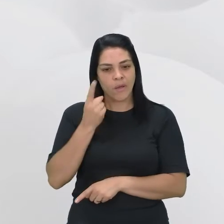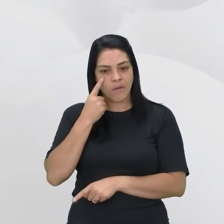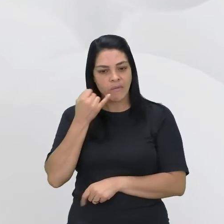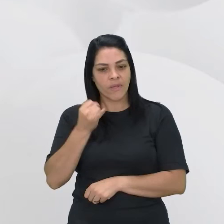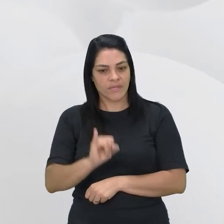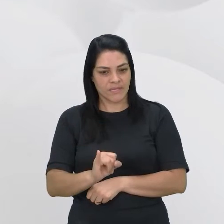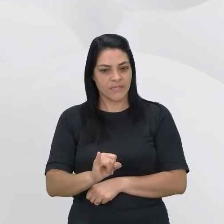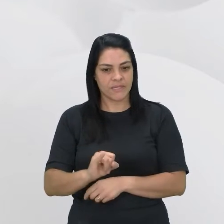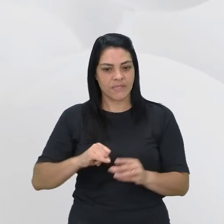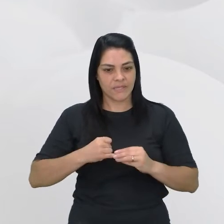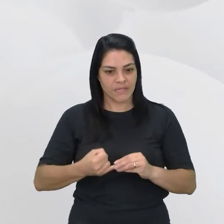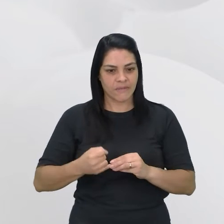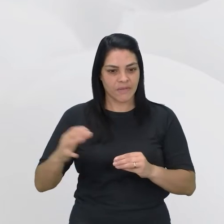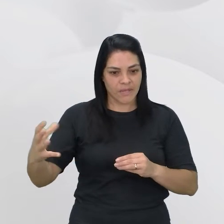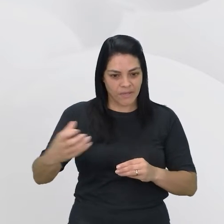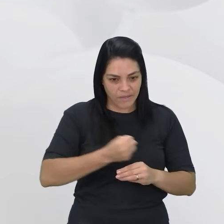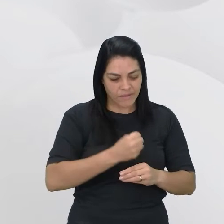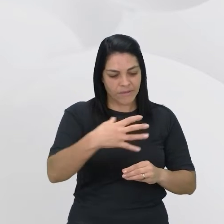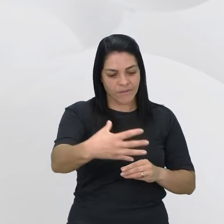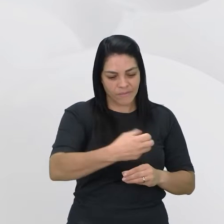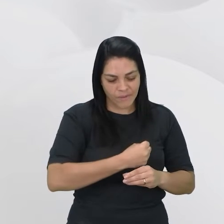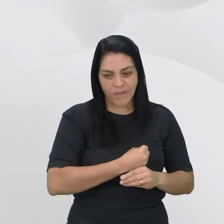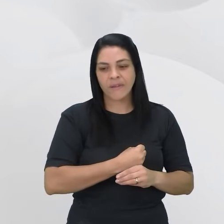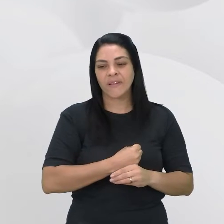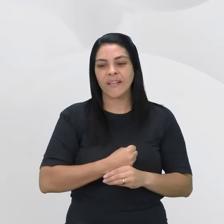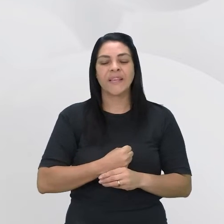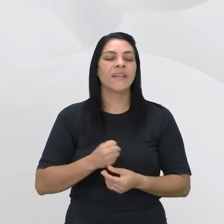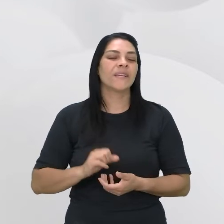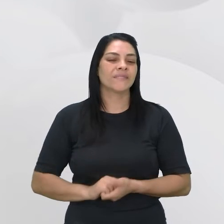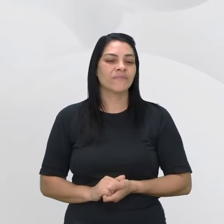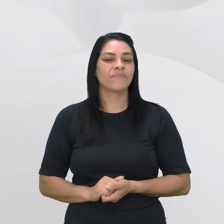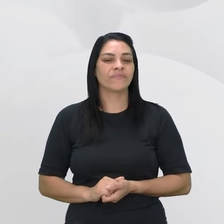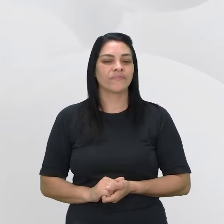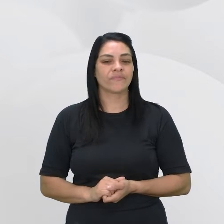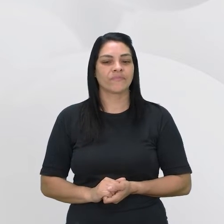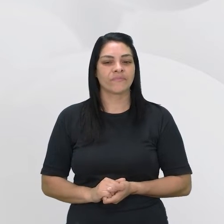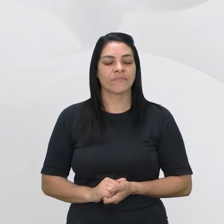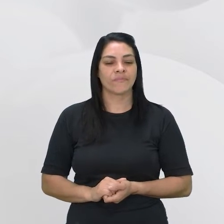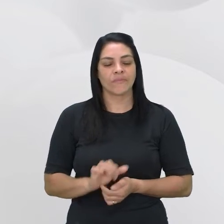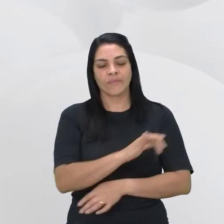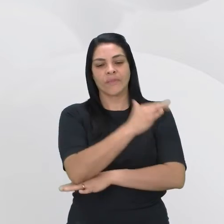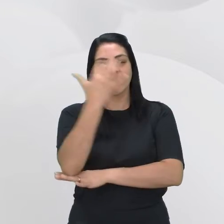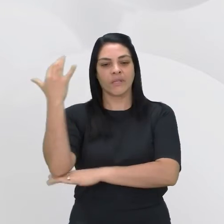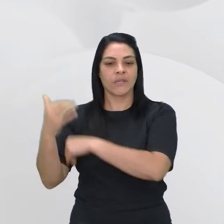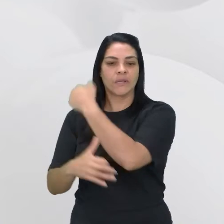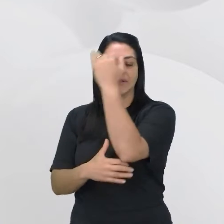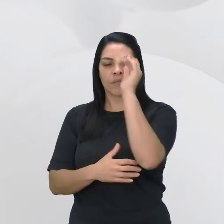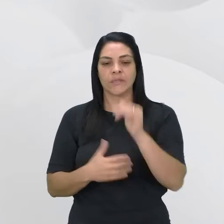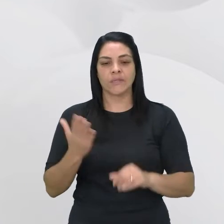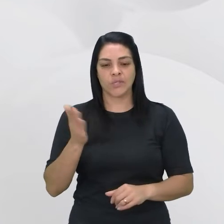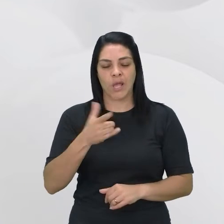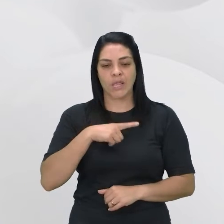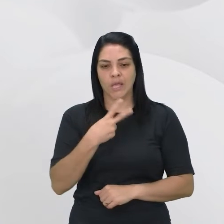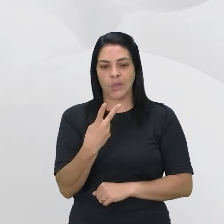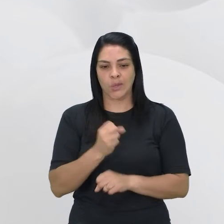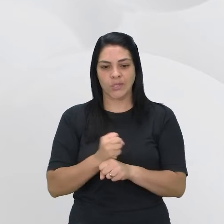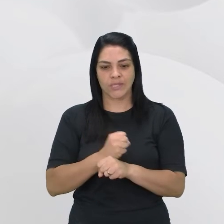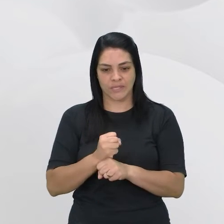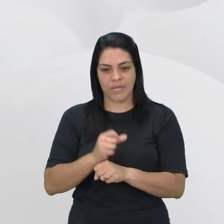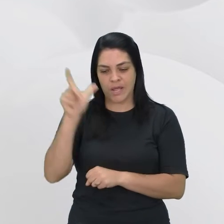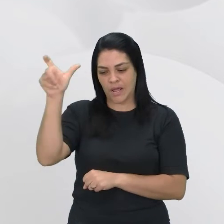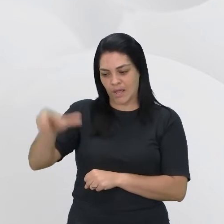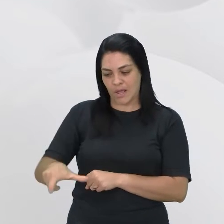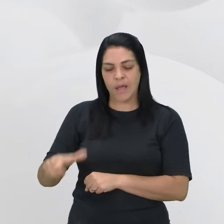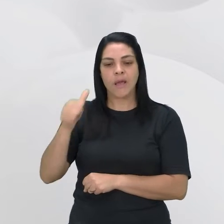para colher, né? Então, aqui é no Campo Limpo, né, uma floresta que já estava com 2 anos, então uma das mulheres